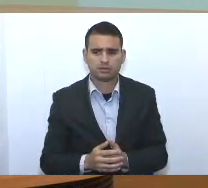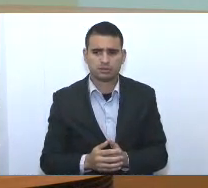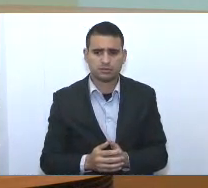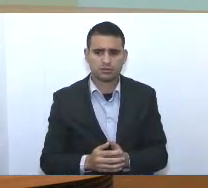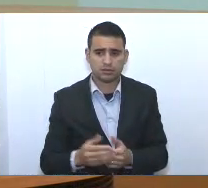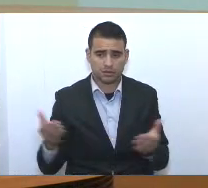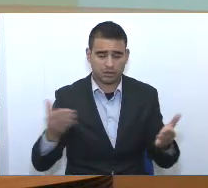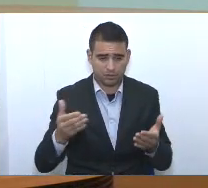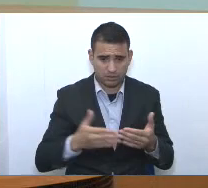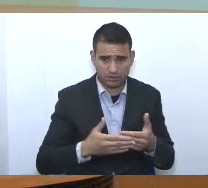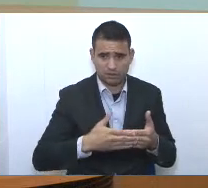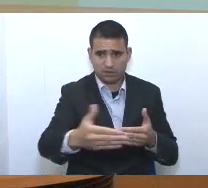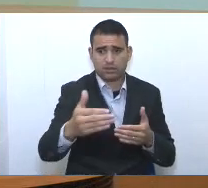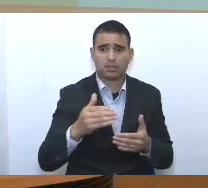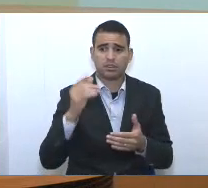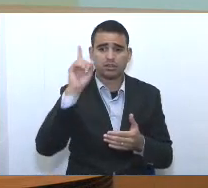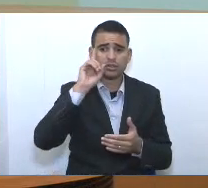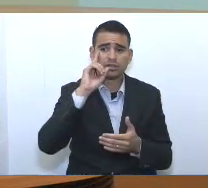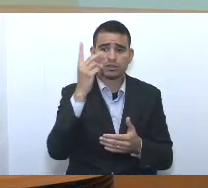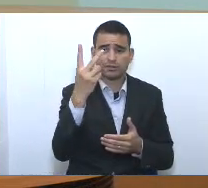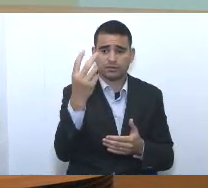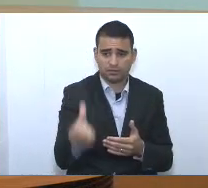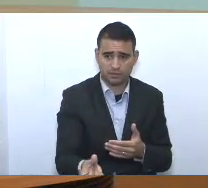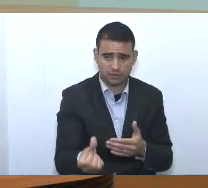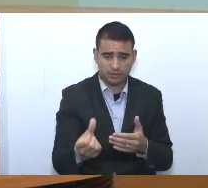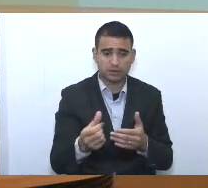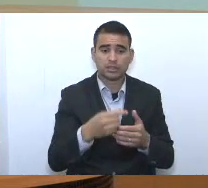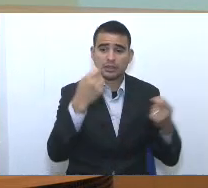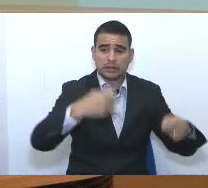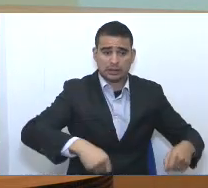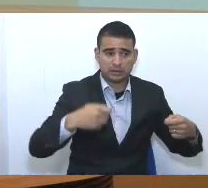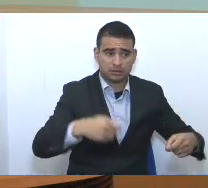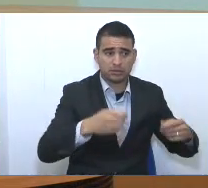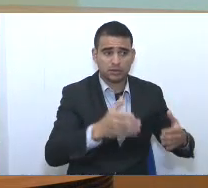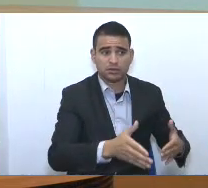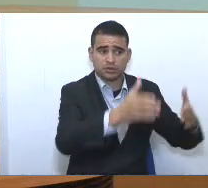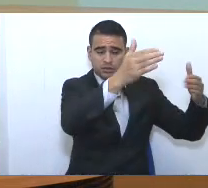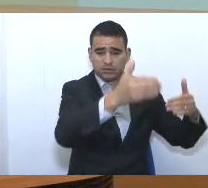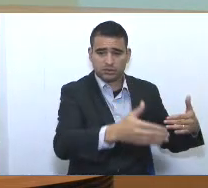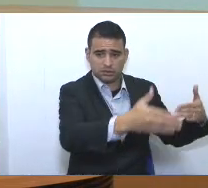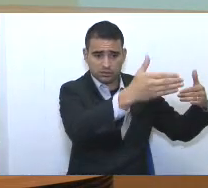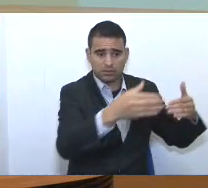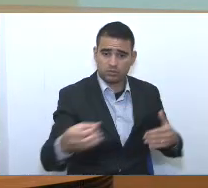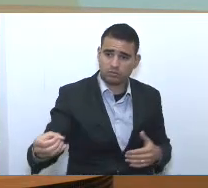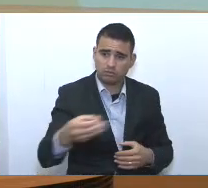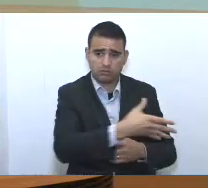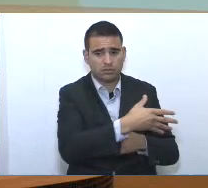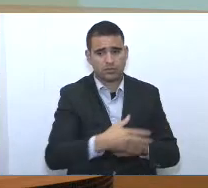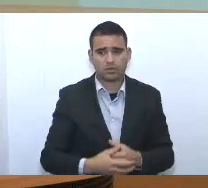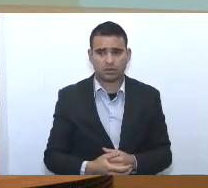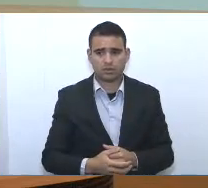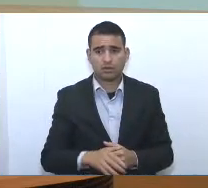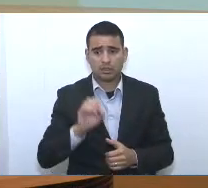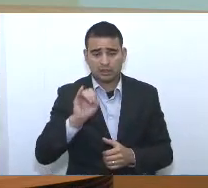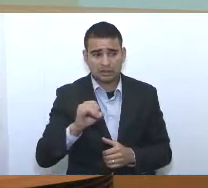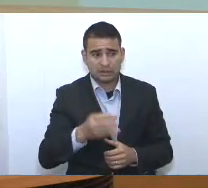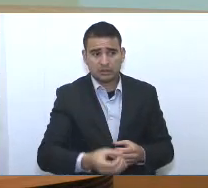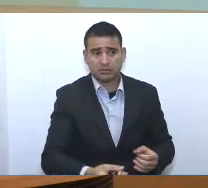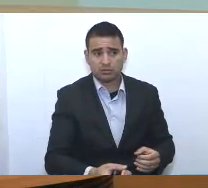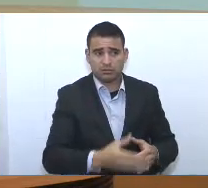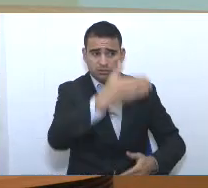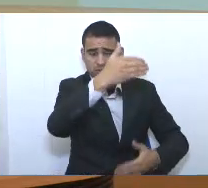não fizer, a Prefeitura, junto com o Ministério Público, né, vai derrubar e